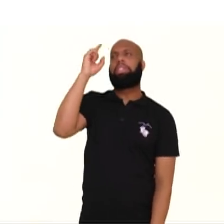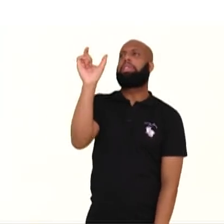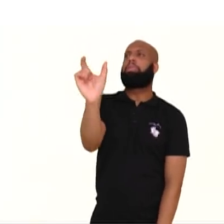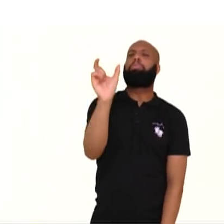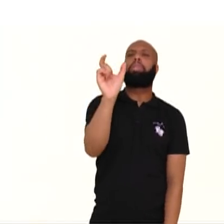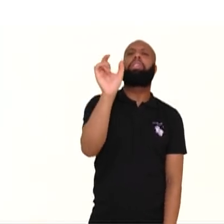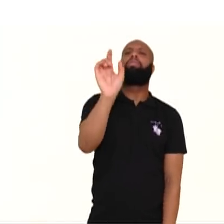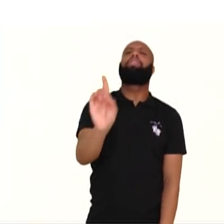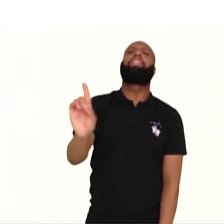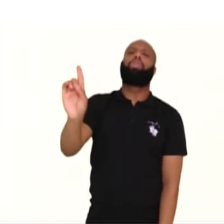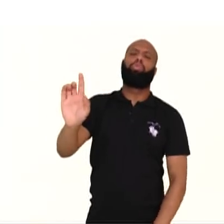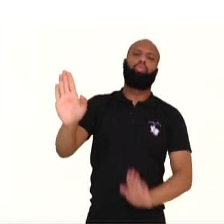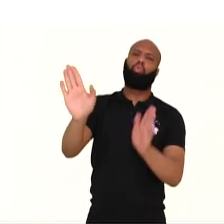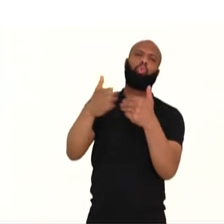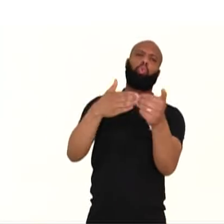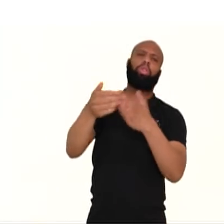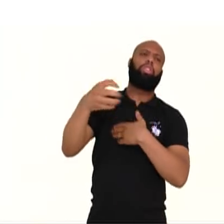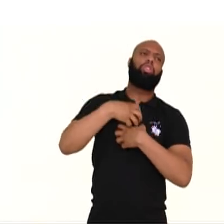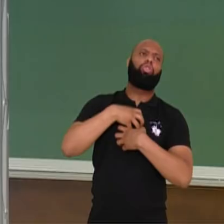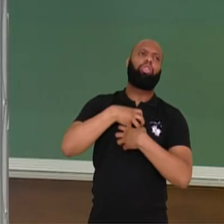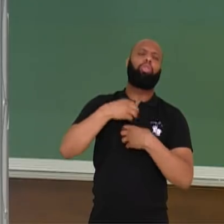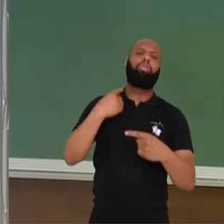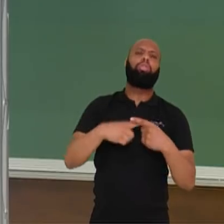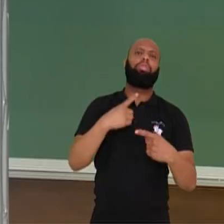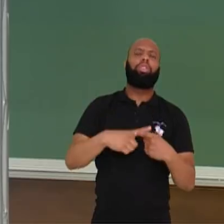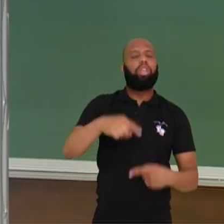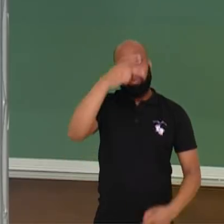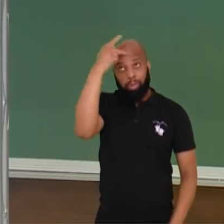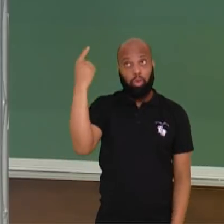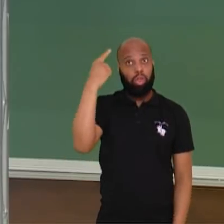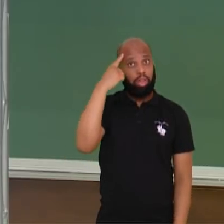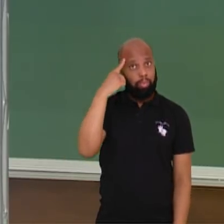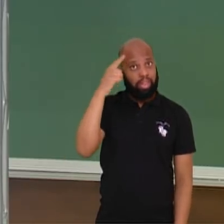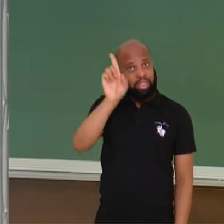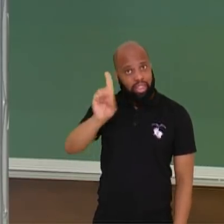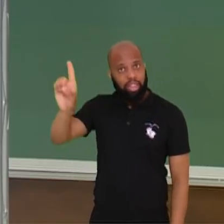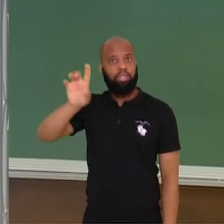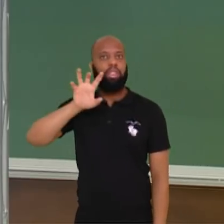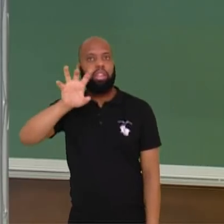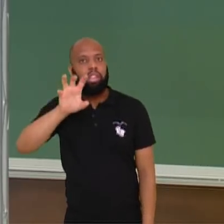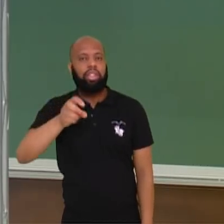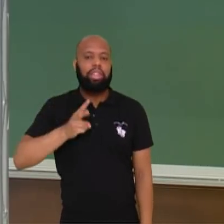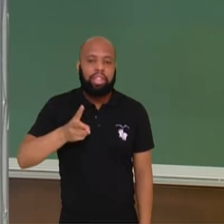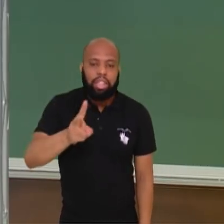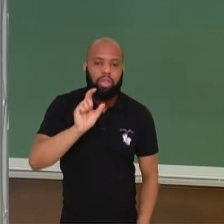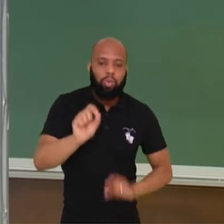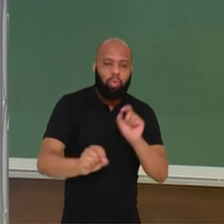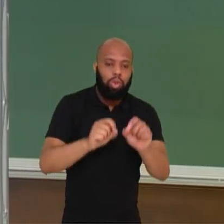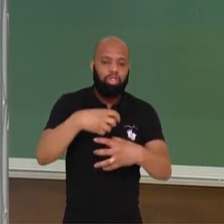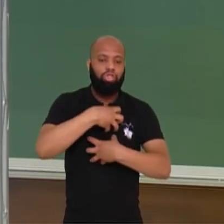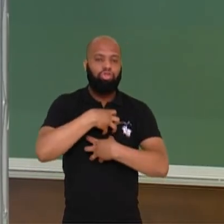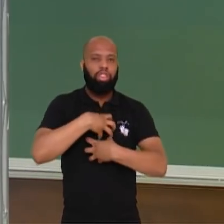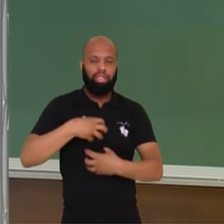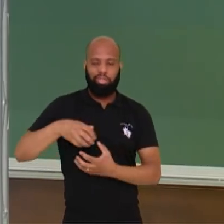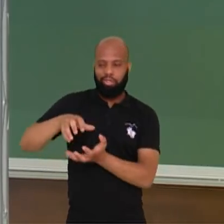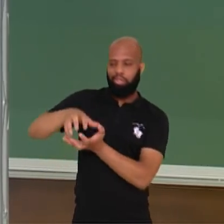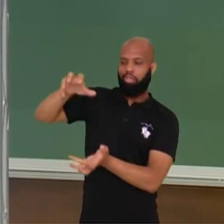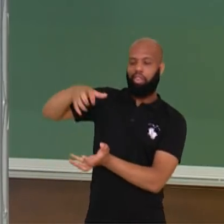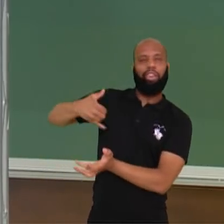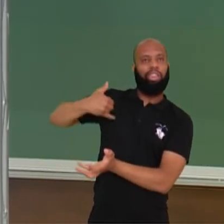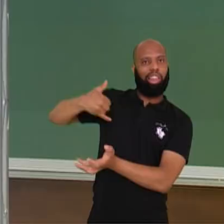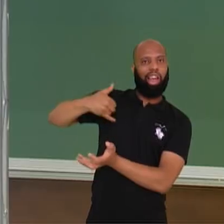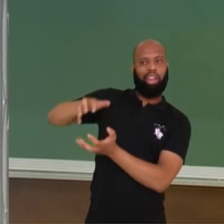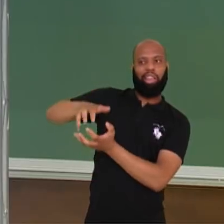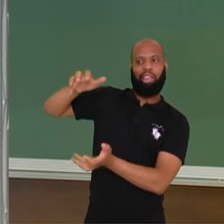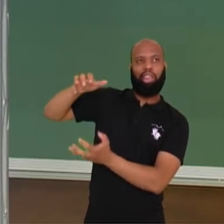assim, em sala de aula, é difícil que não venha essa imagem, né, de um senhor mais idoso, o cabelo longo indica a